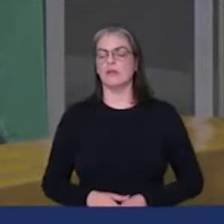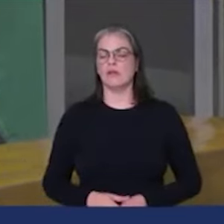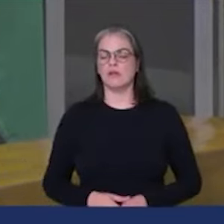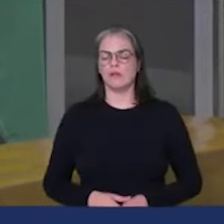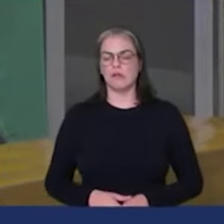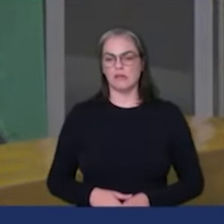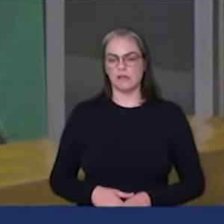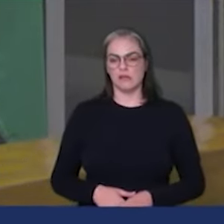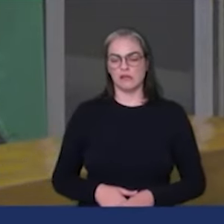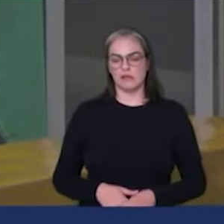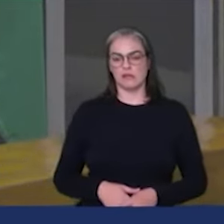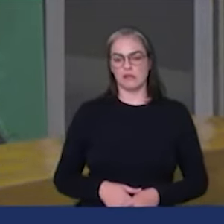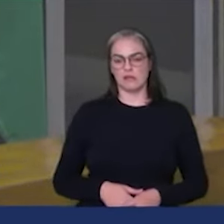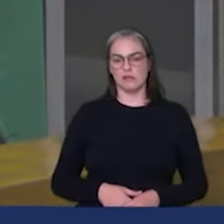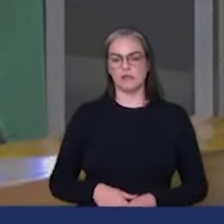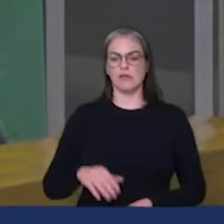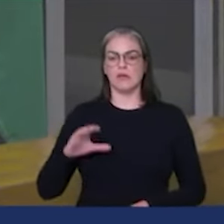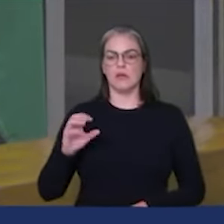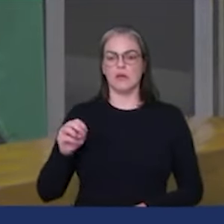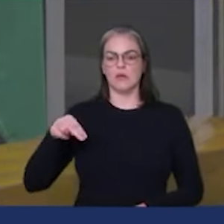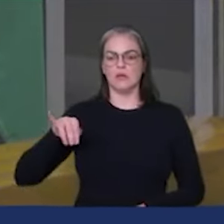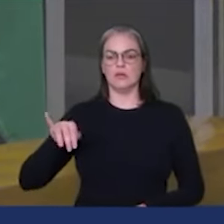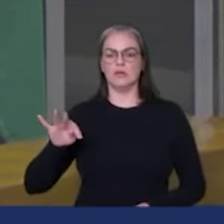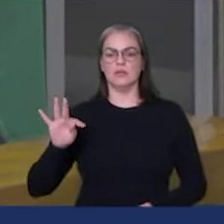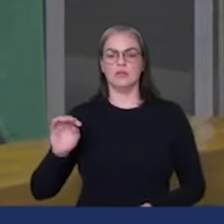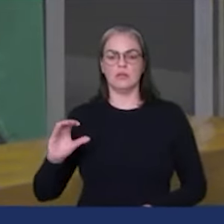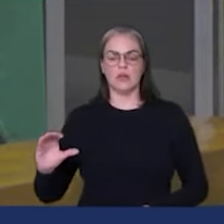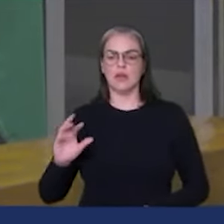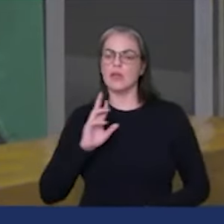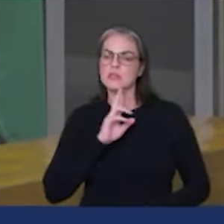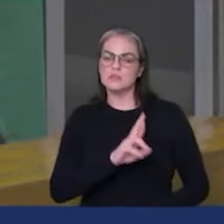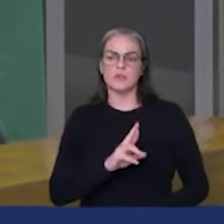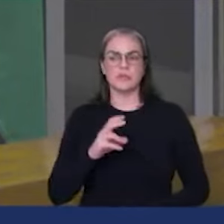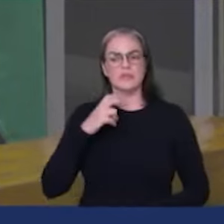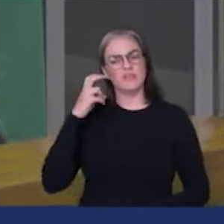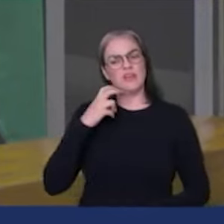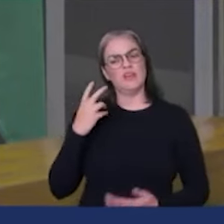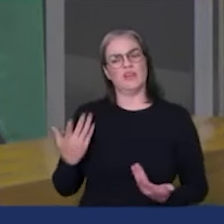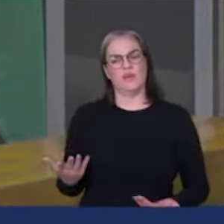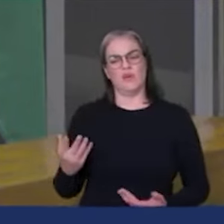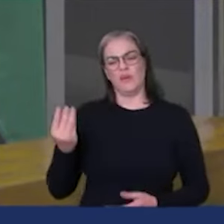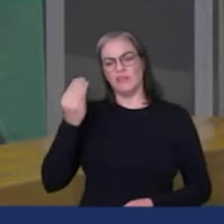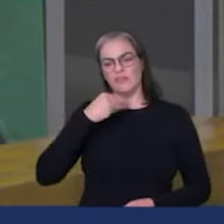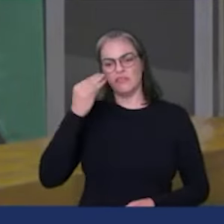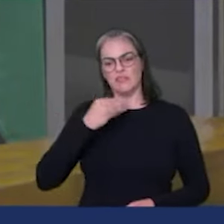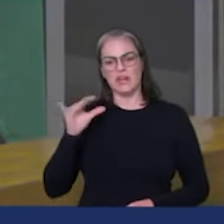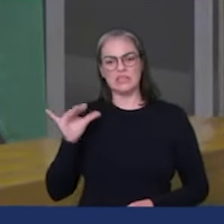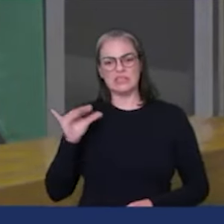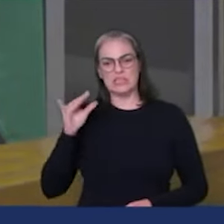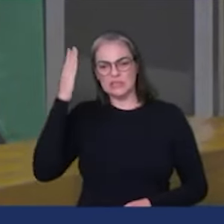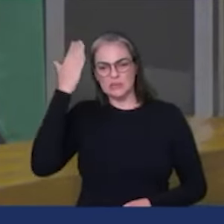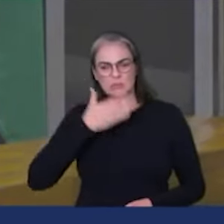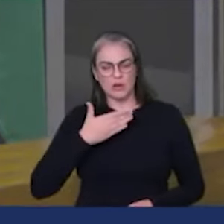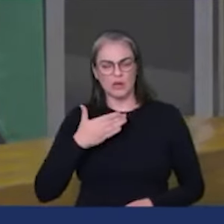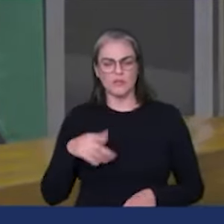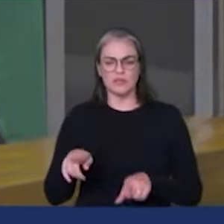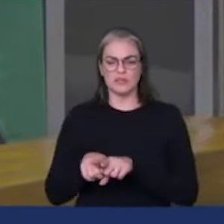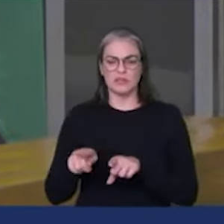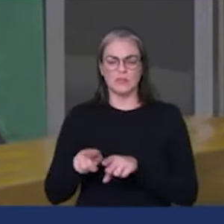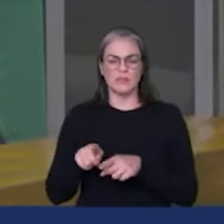E a justificativa da Conitec foi vergonhosa. Fracas evidências científicas acerca da eficácia, além dos